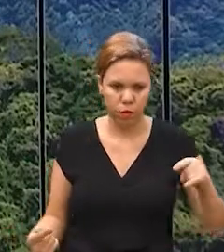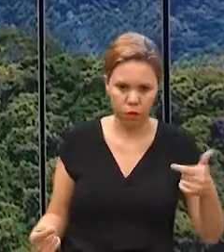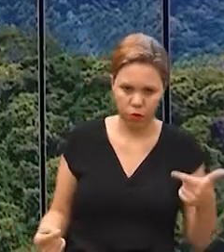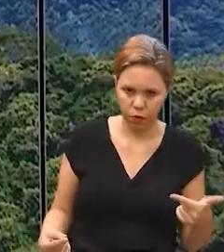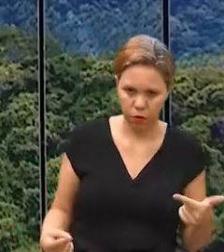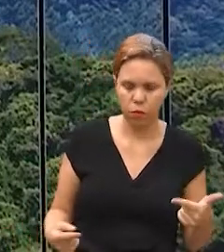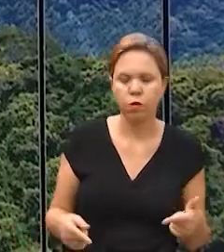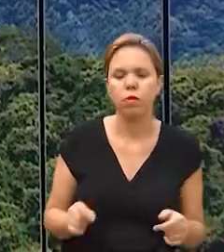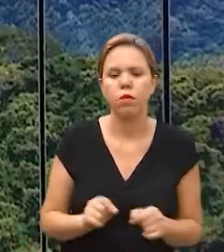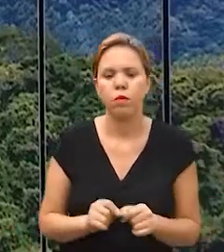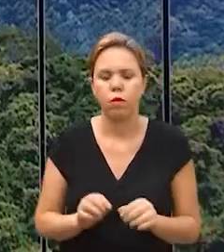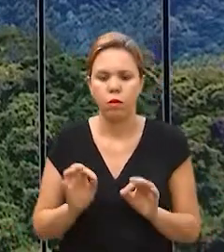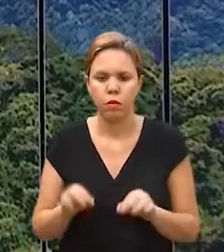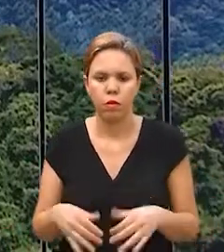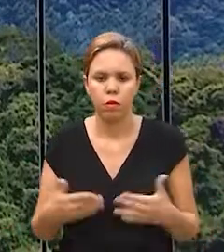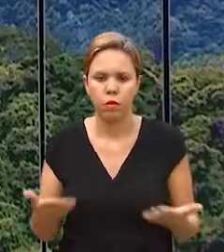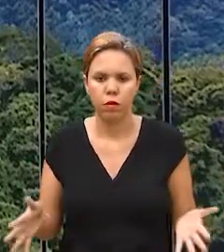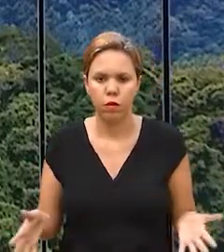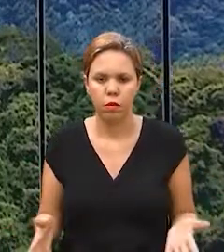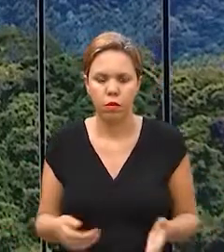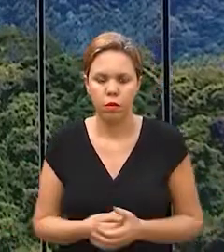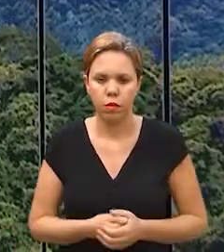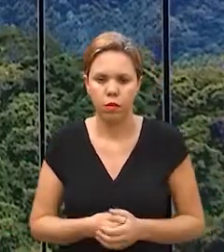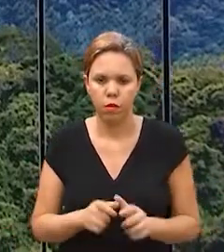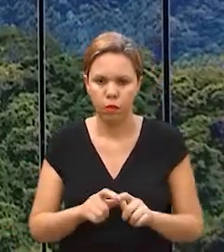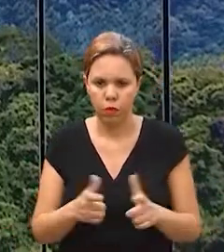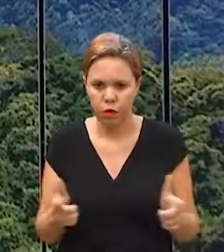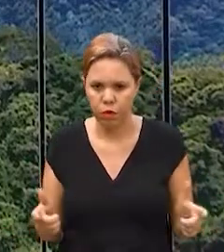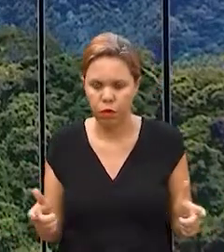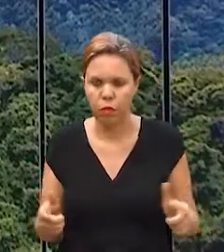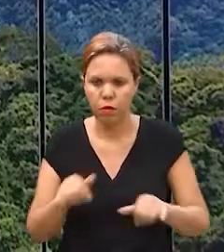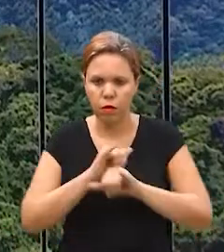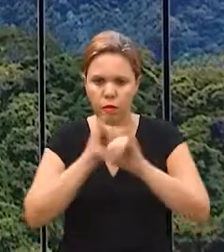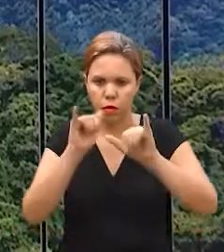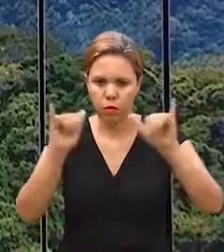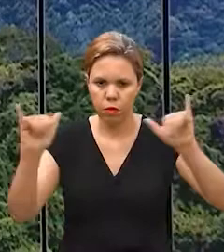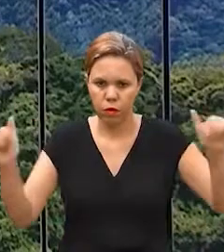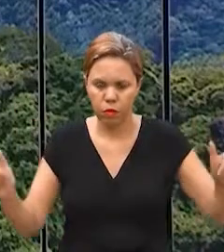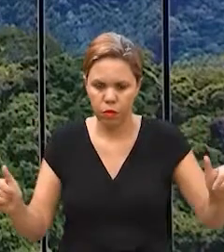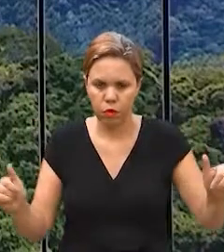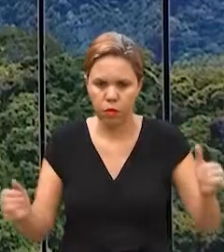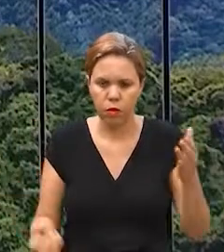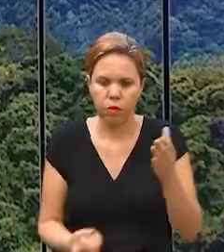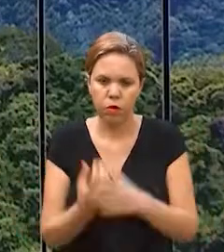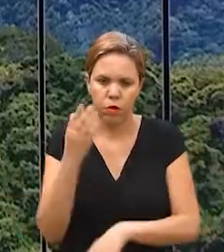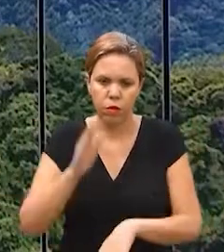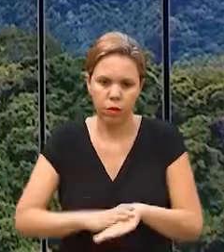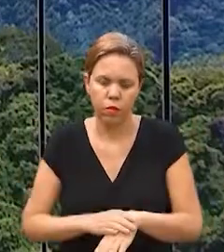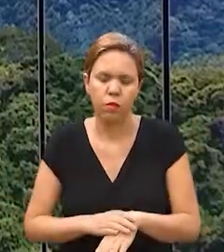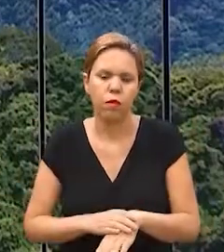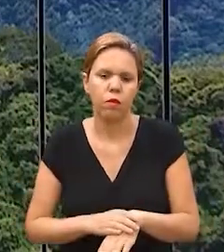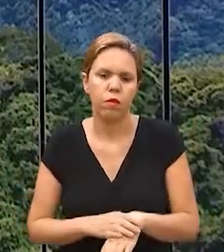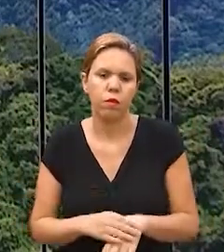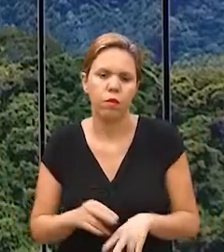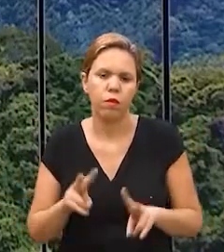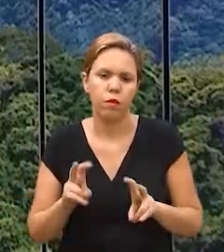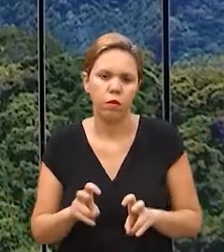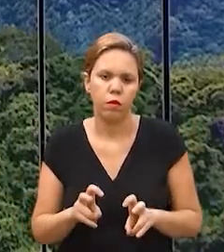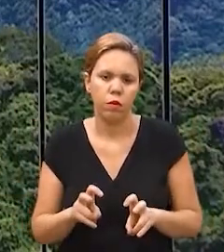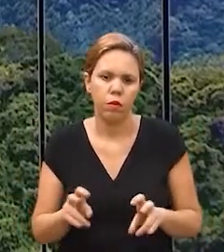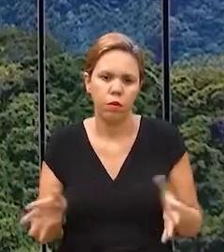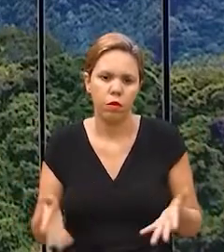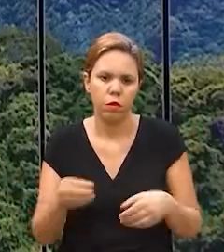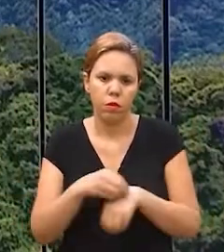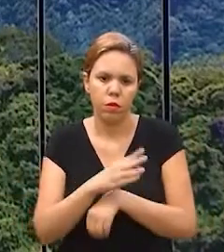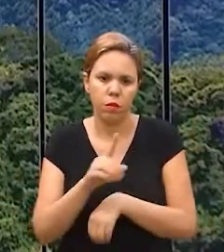2, justamente no sentido de ampliar, de divulgar e de criar mecanismos